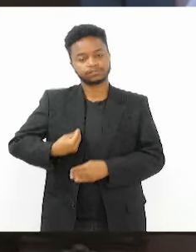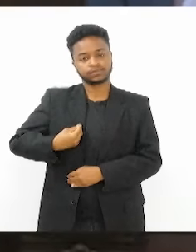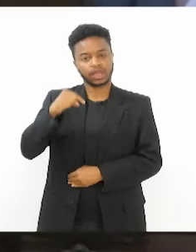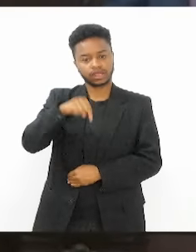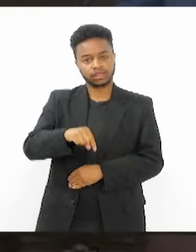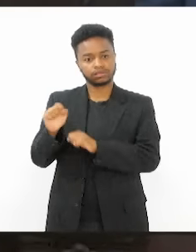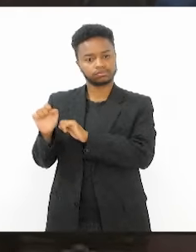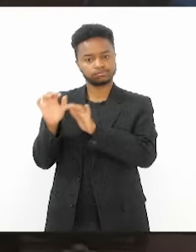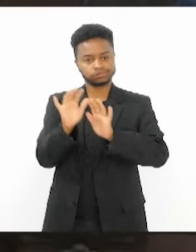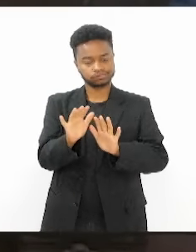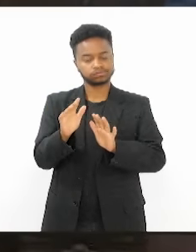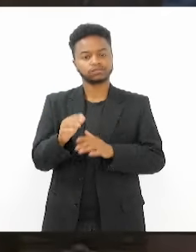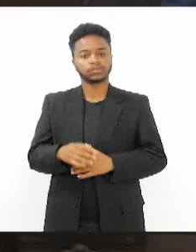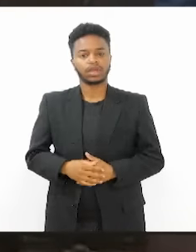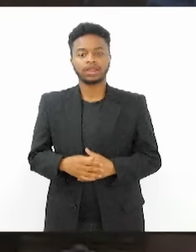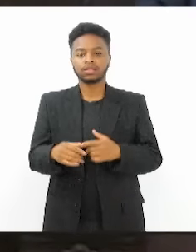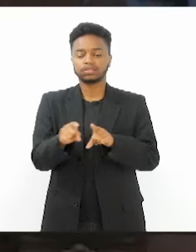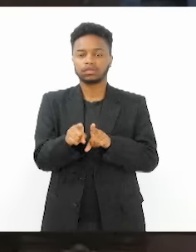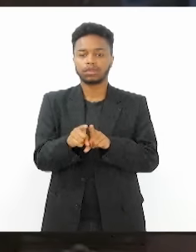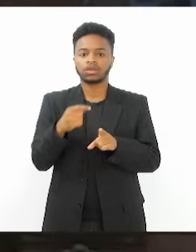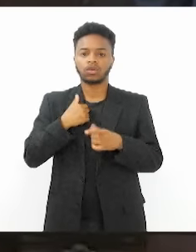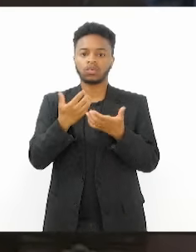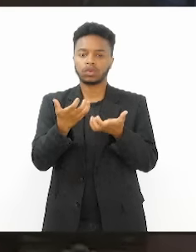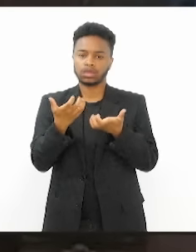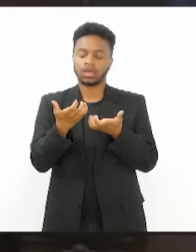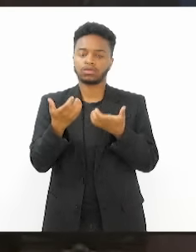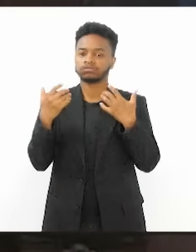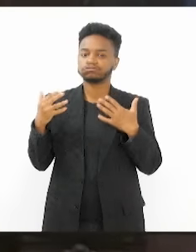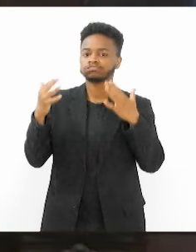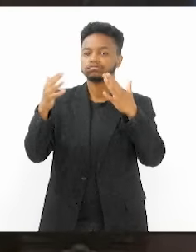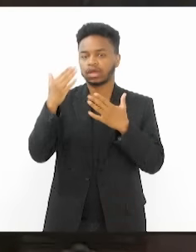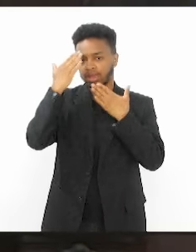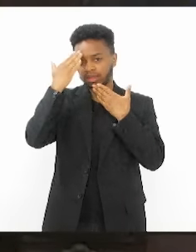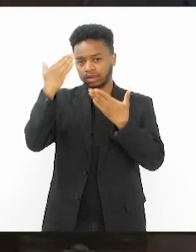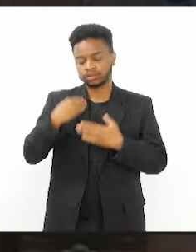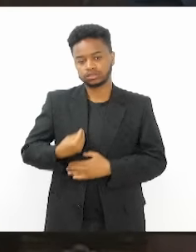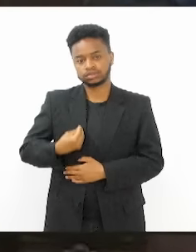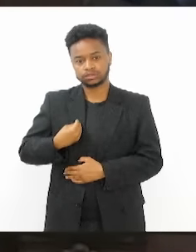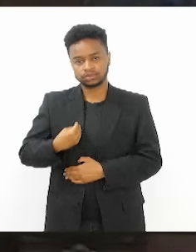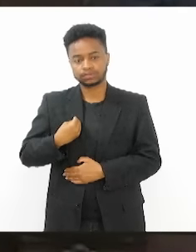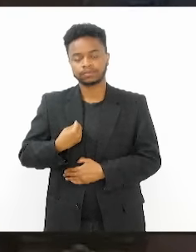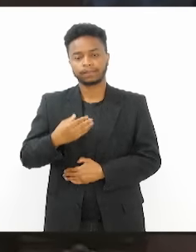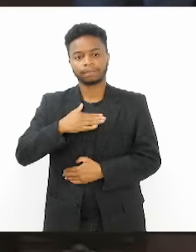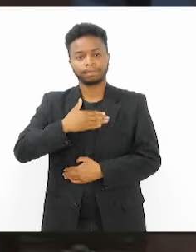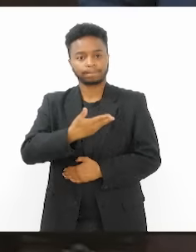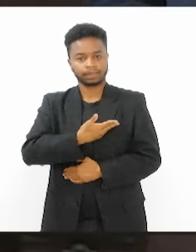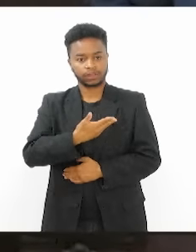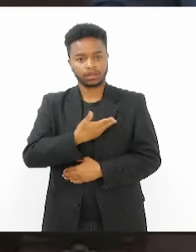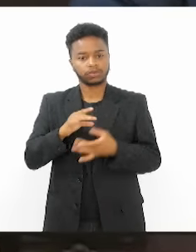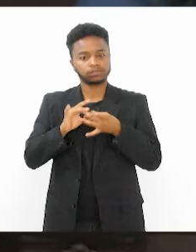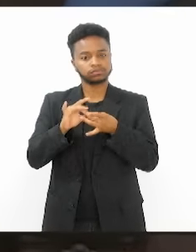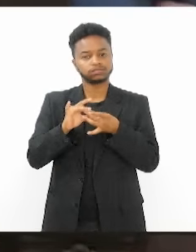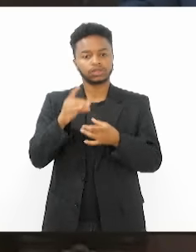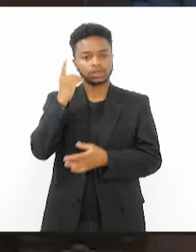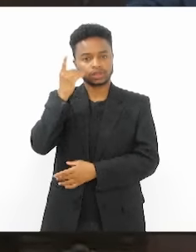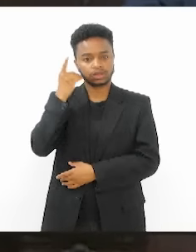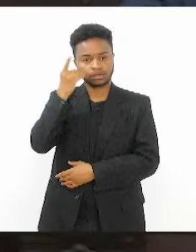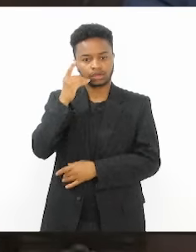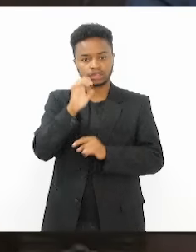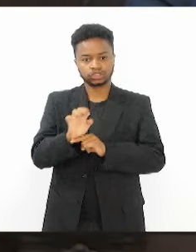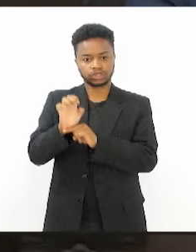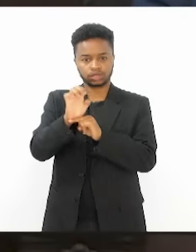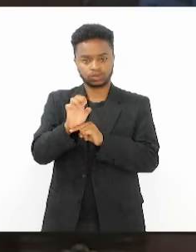aqui. Quero também honrar e agradecer a presença do meu amigo e irmão, deputado